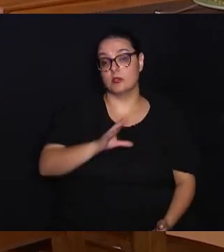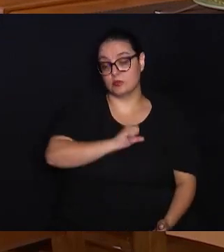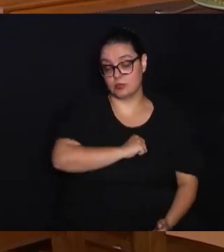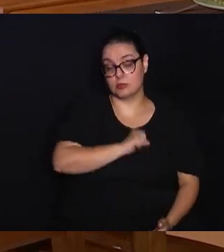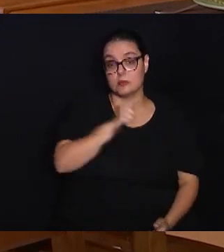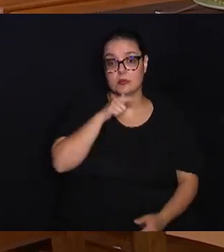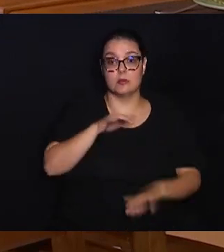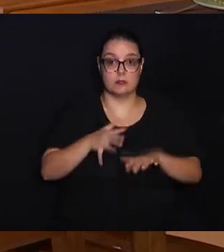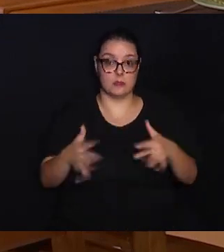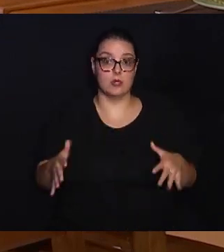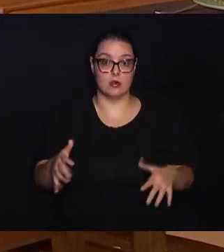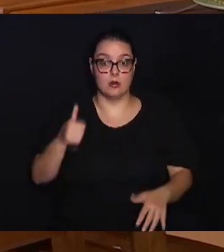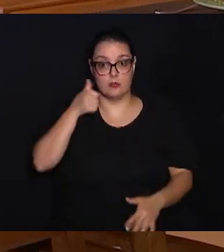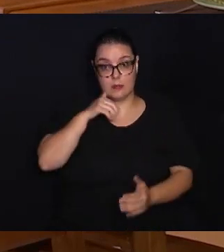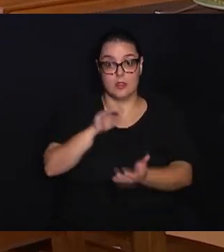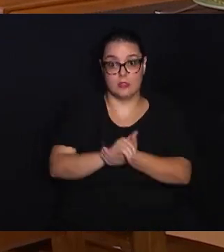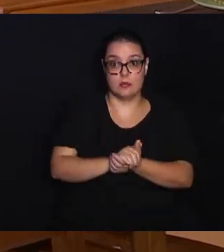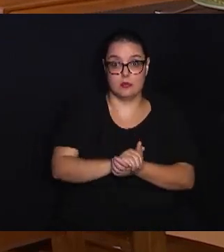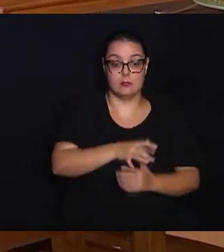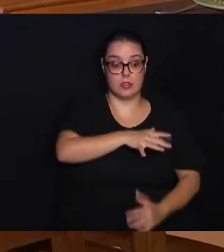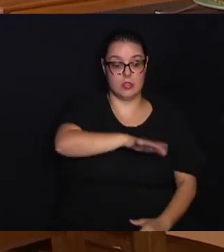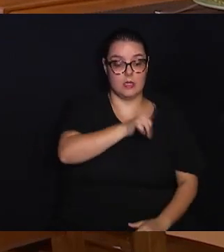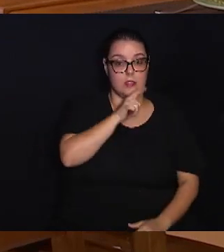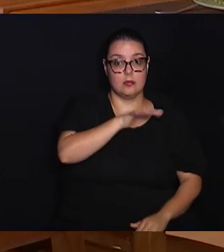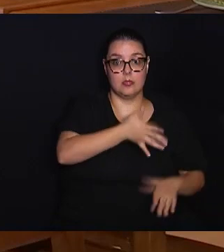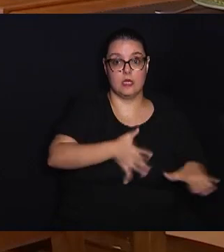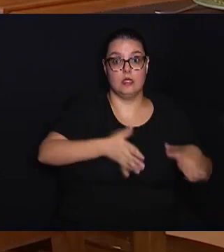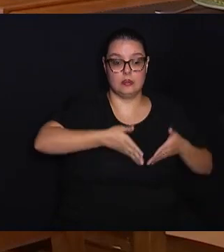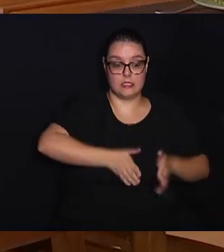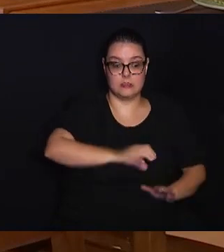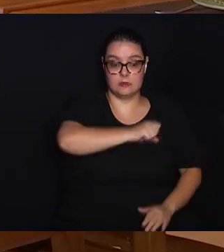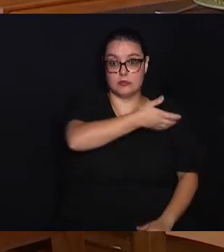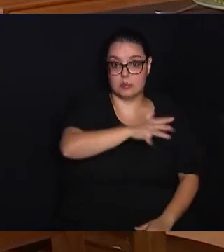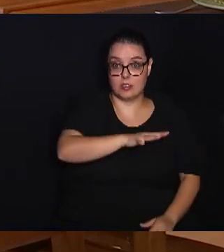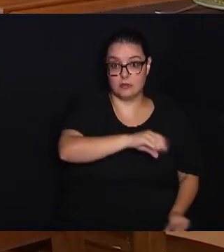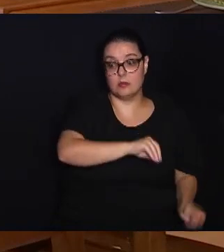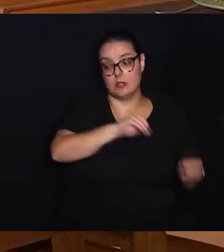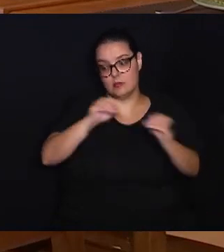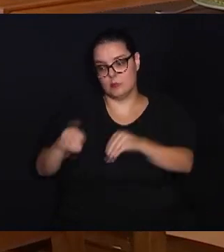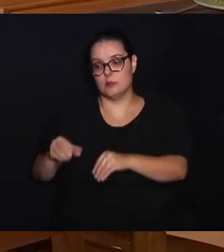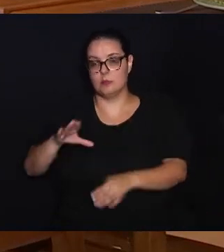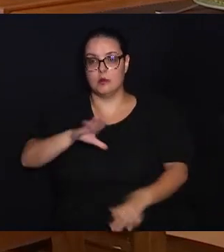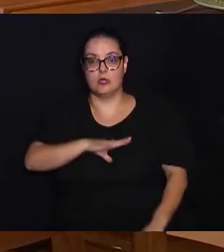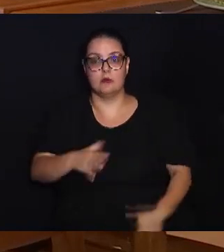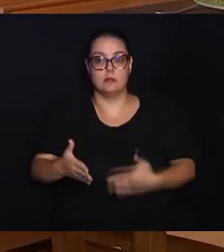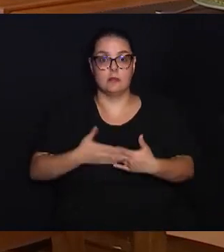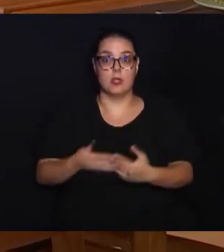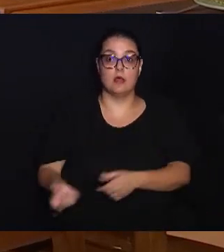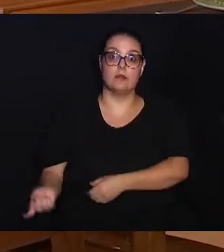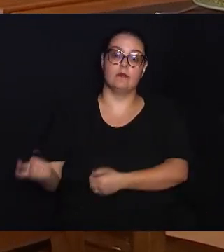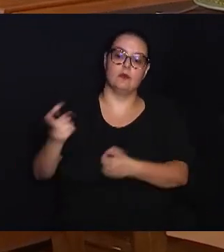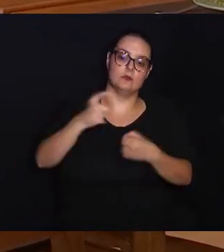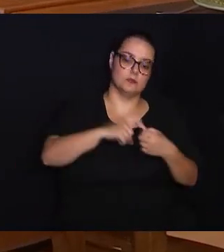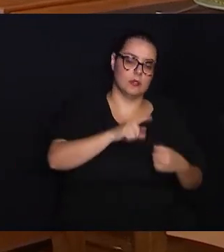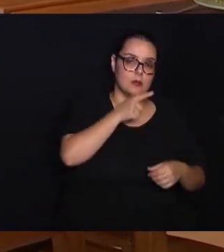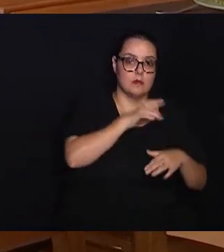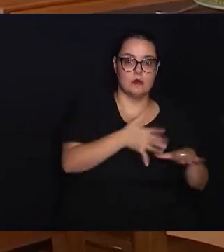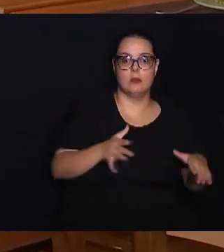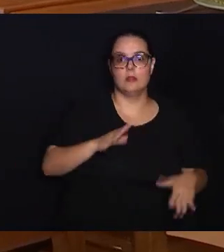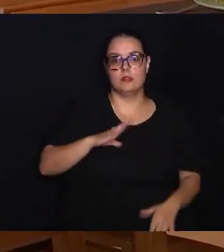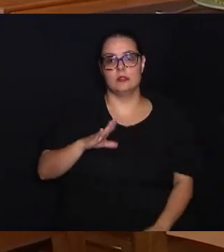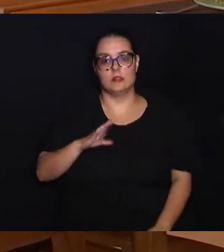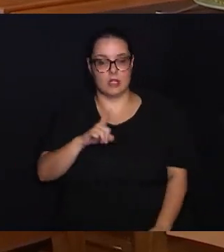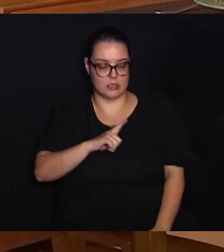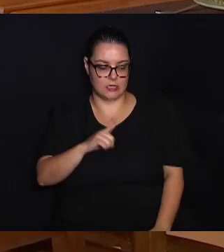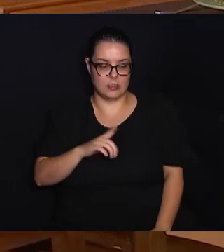gente gosta muito de praia minha esposa vem da da do litoral para Rio Preto ela é nascida em Santos que a gente voltaria para para uma área de litoral